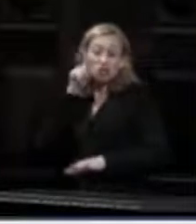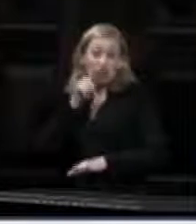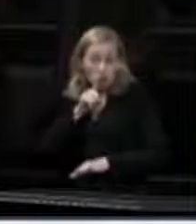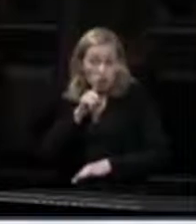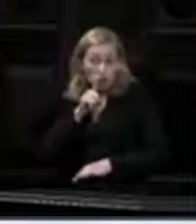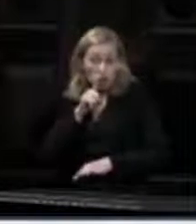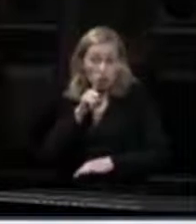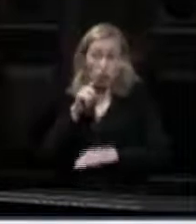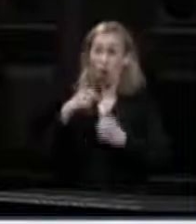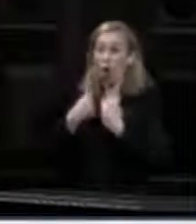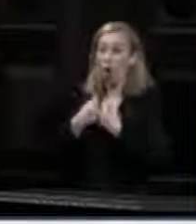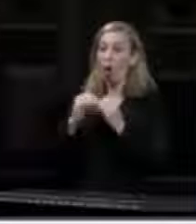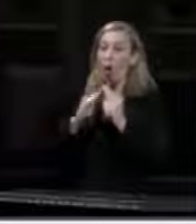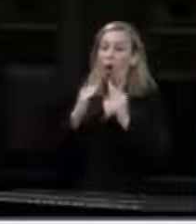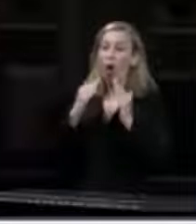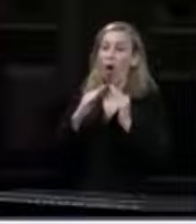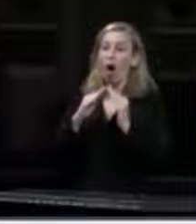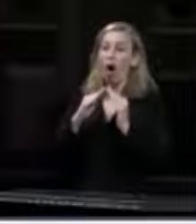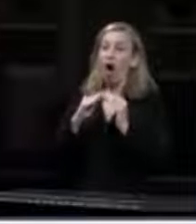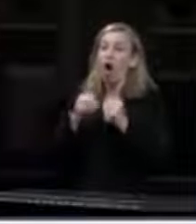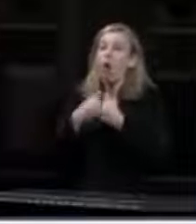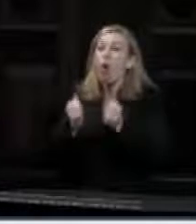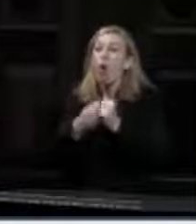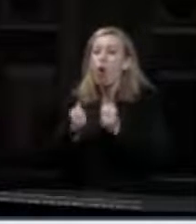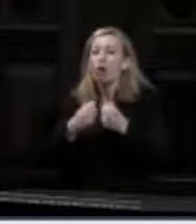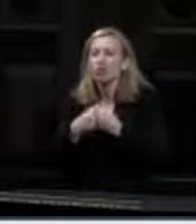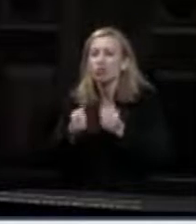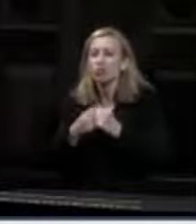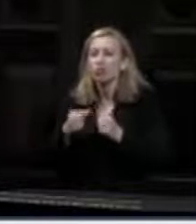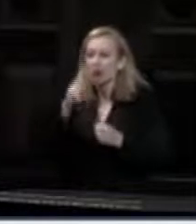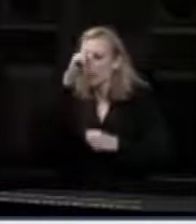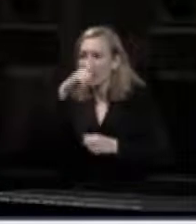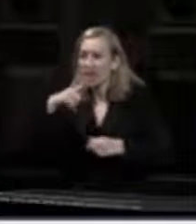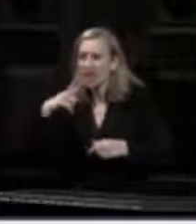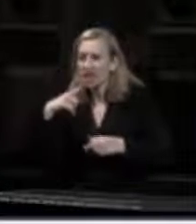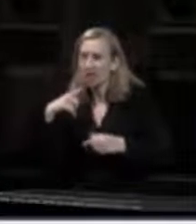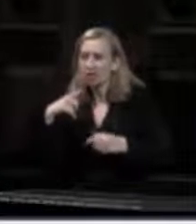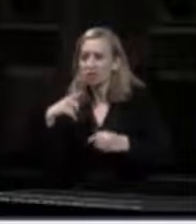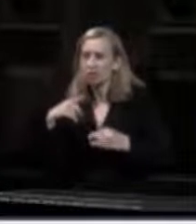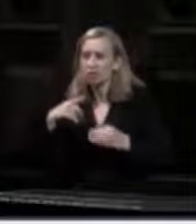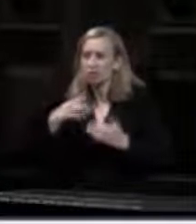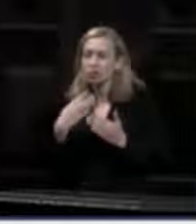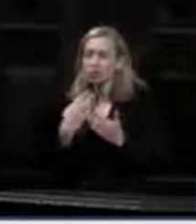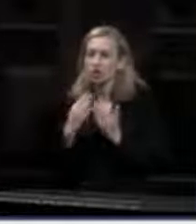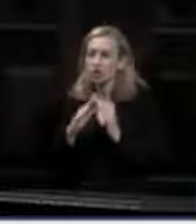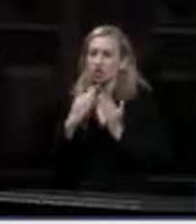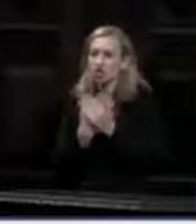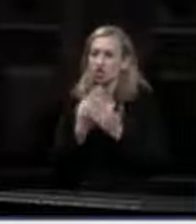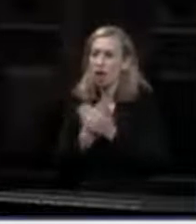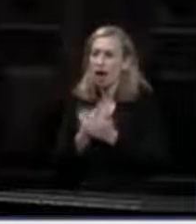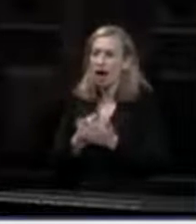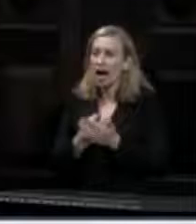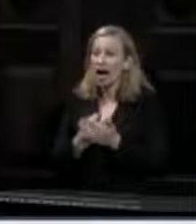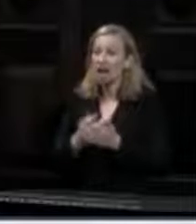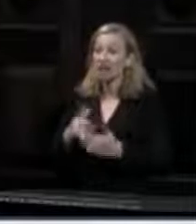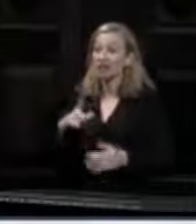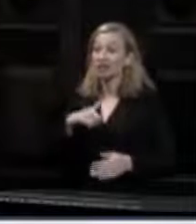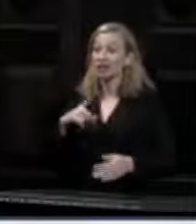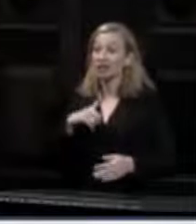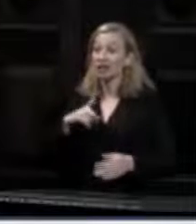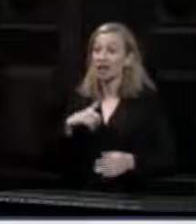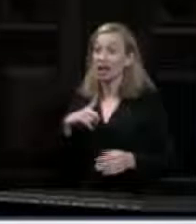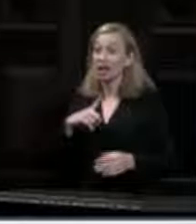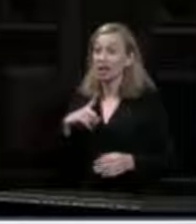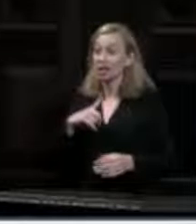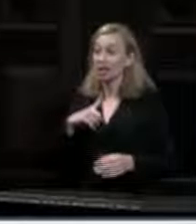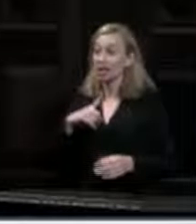aquele ônibus amarelinho, quando entra na estrada, ele tem preferência. É como se fosse ambulância. E aqui o que nós